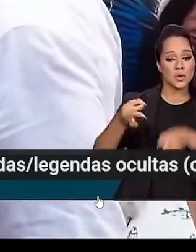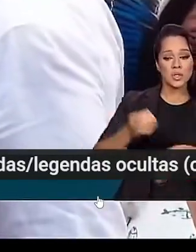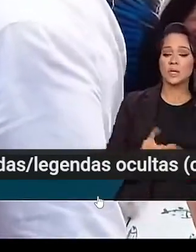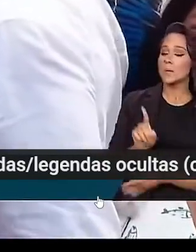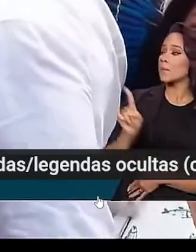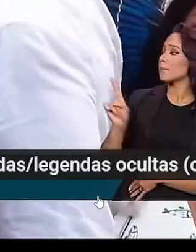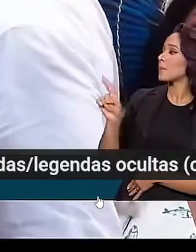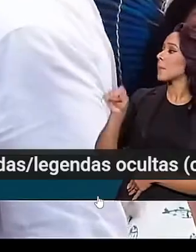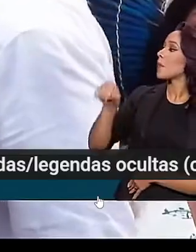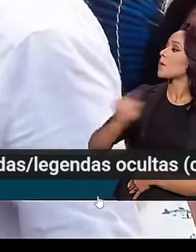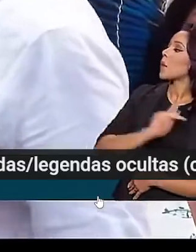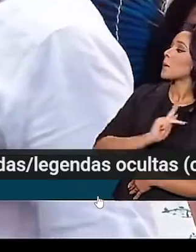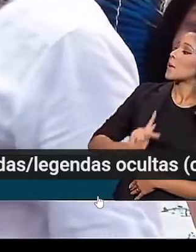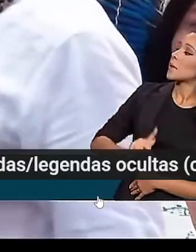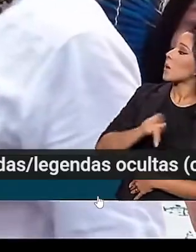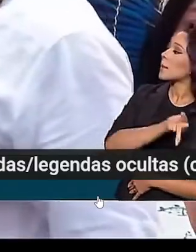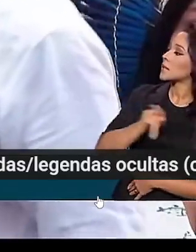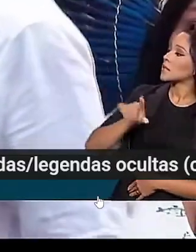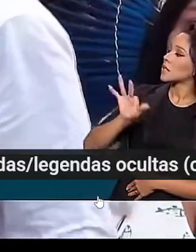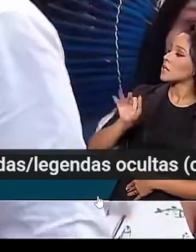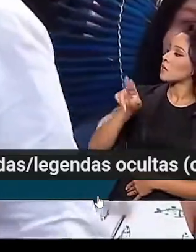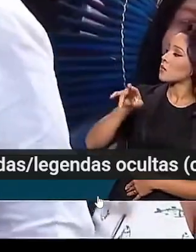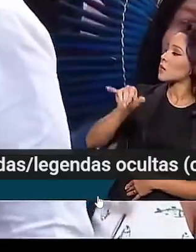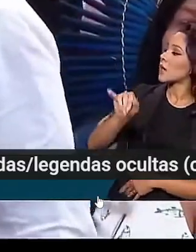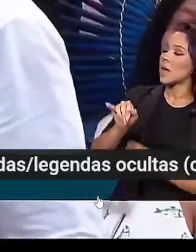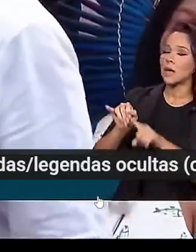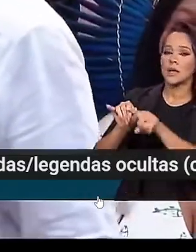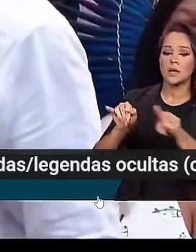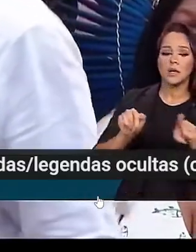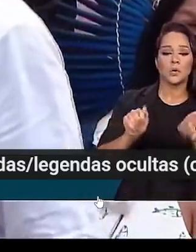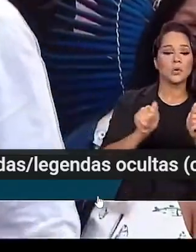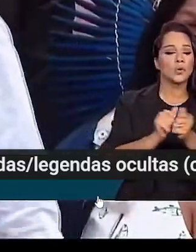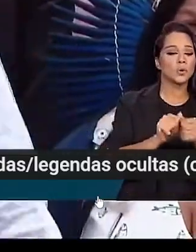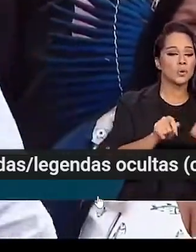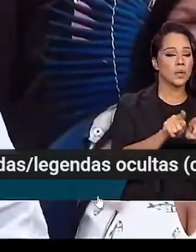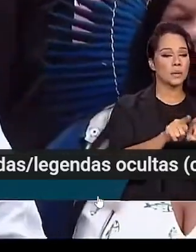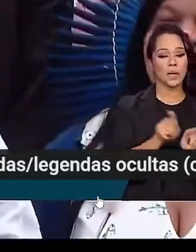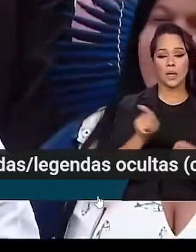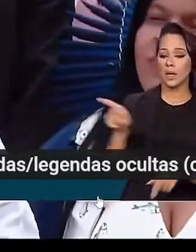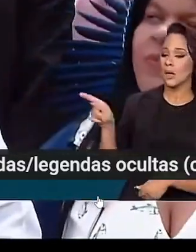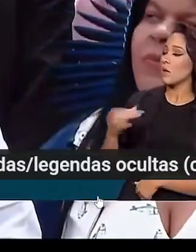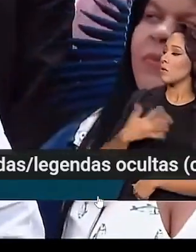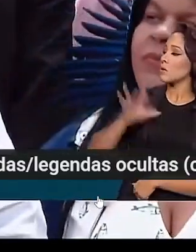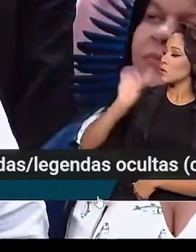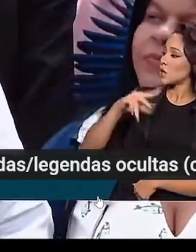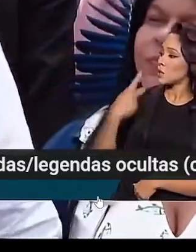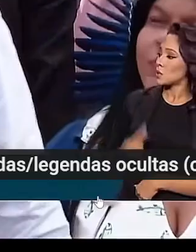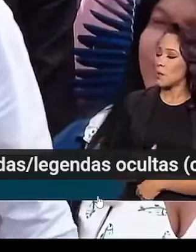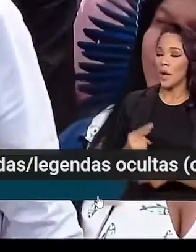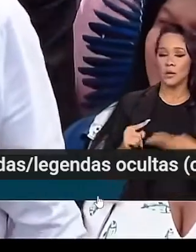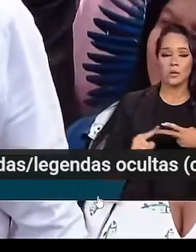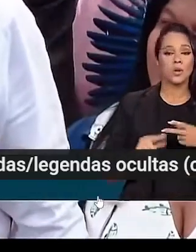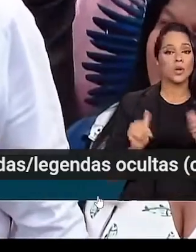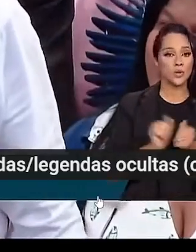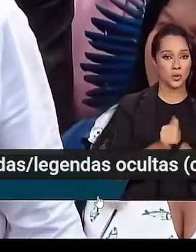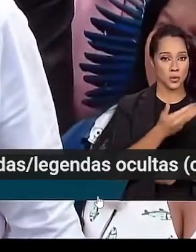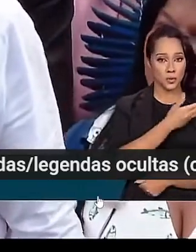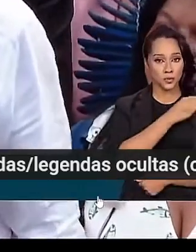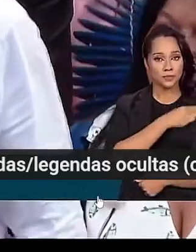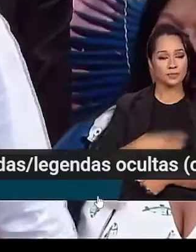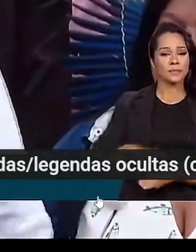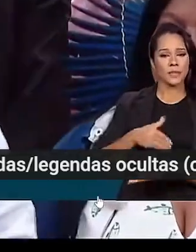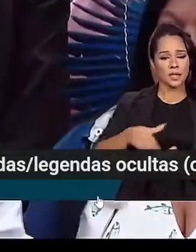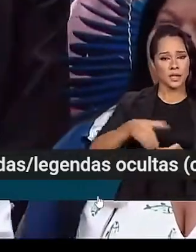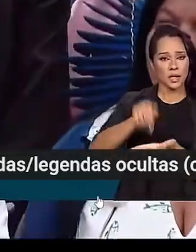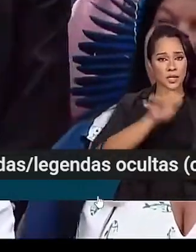tem que ter, que é obedecer à hierarquia. E na hierarquia não existe general de 7 estrelas, até